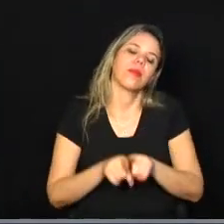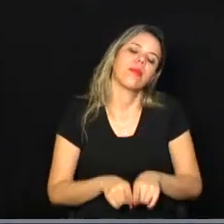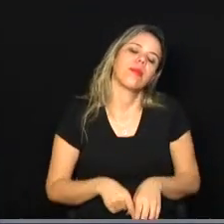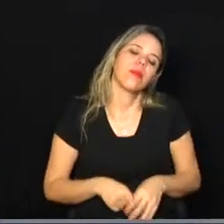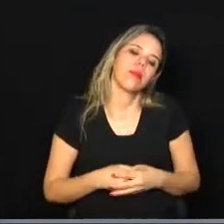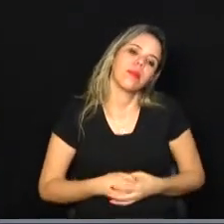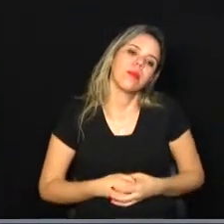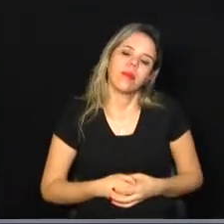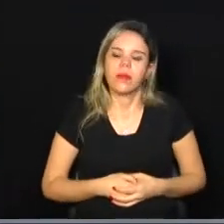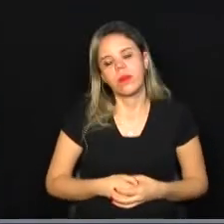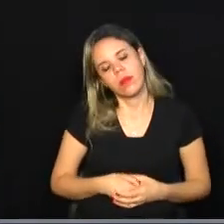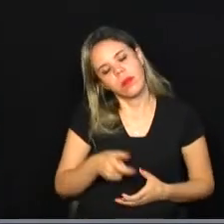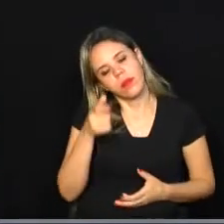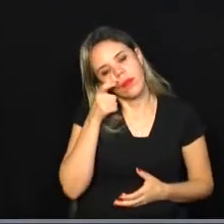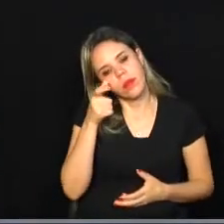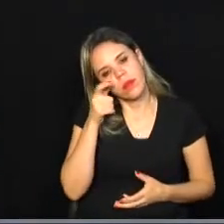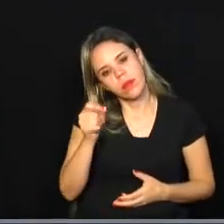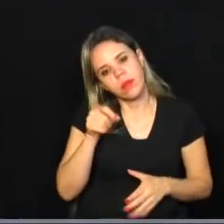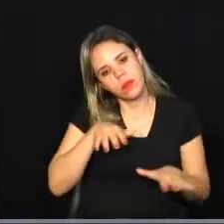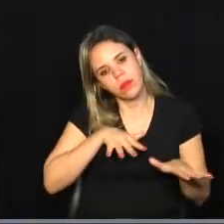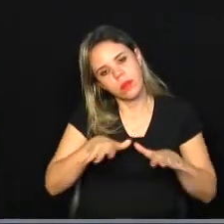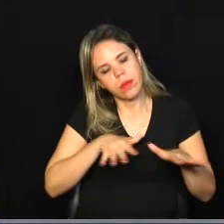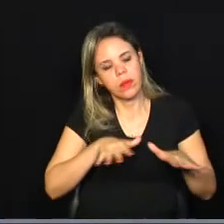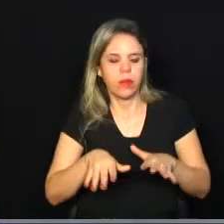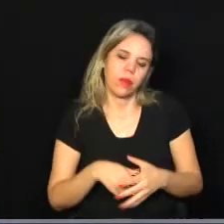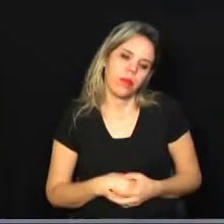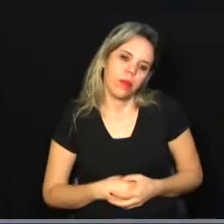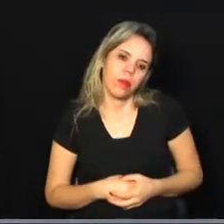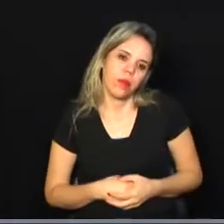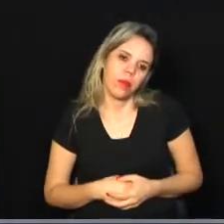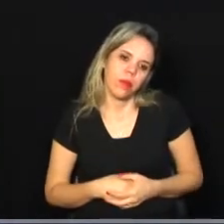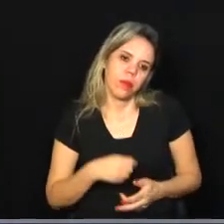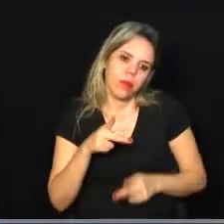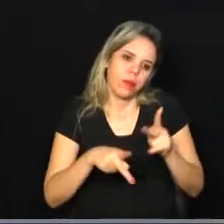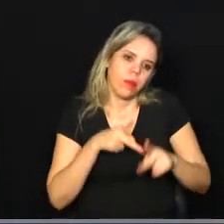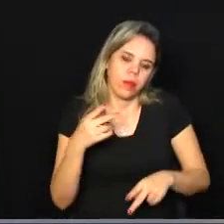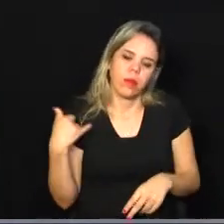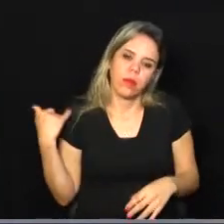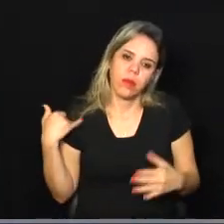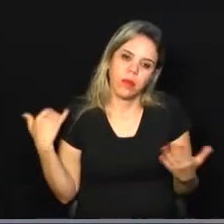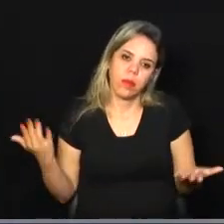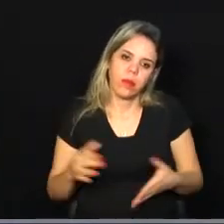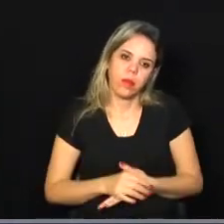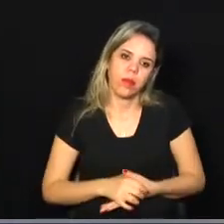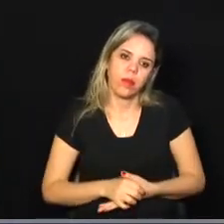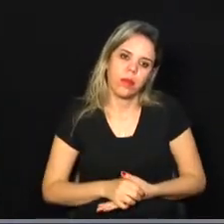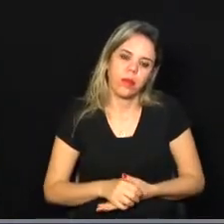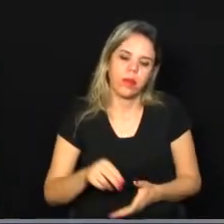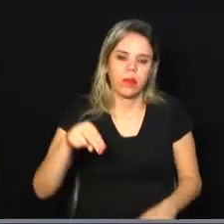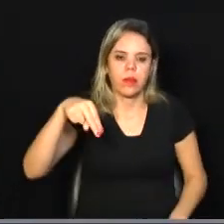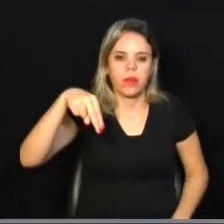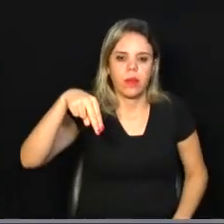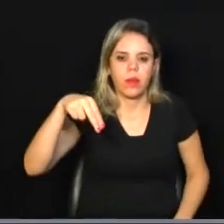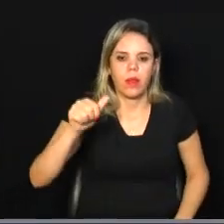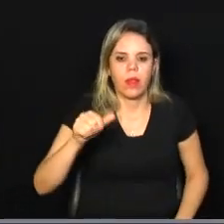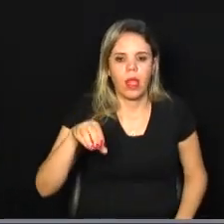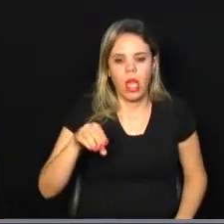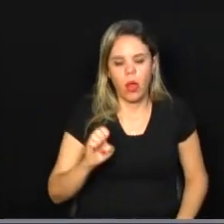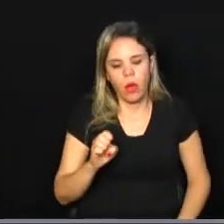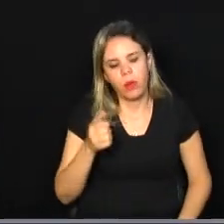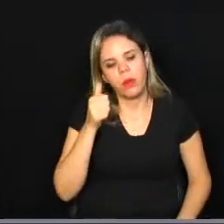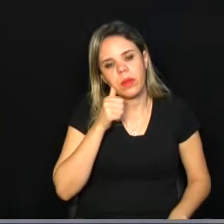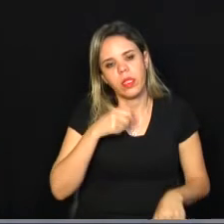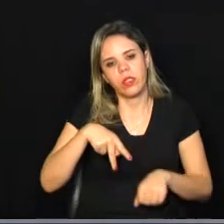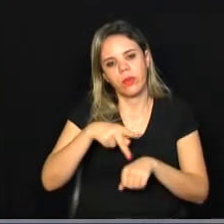Gabriel, eu vejo um pouco o movimento de uma geração. A Naomi Osaka, a Simone, elas